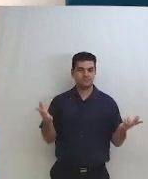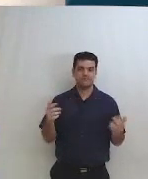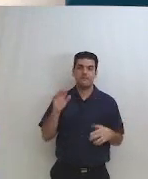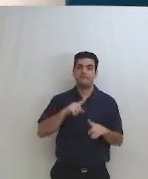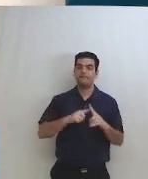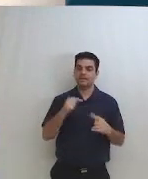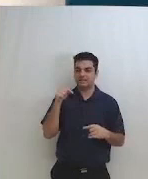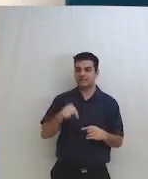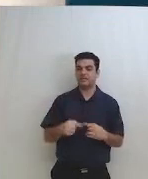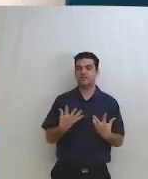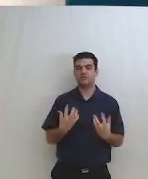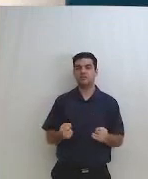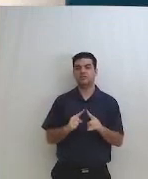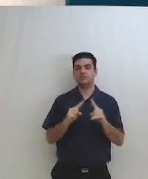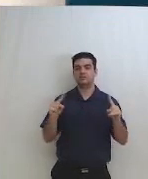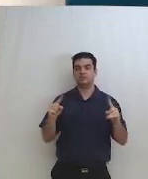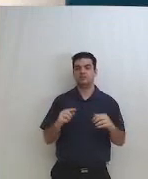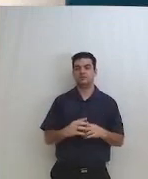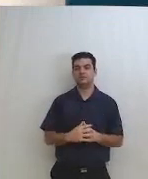presidente.